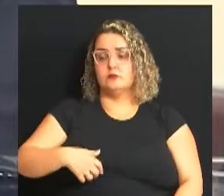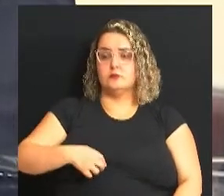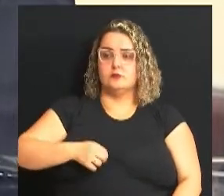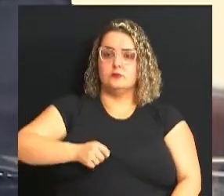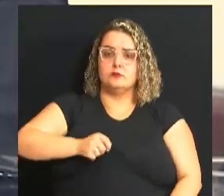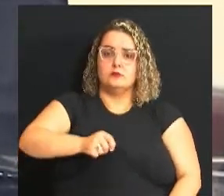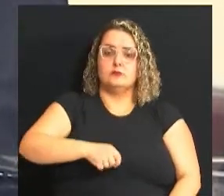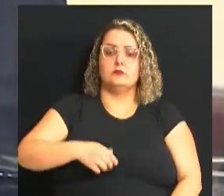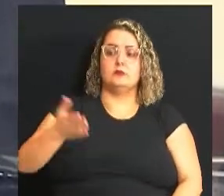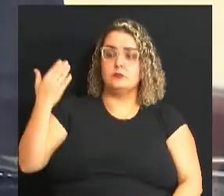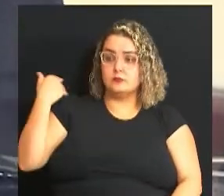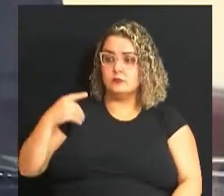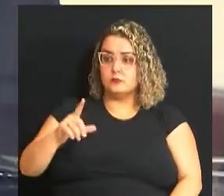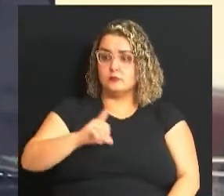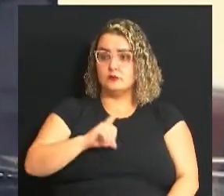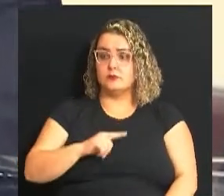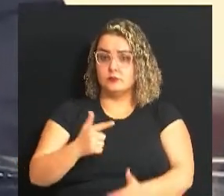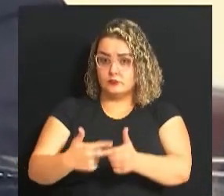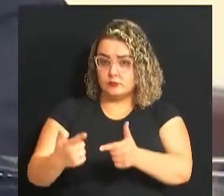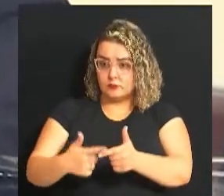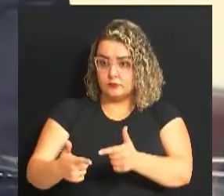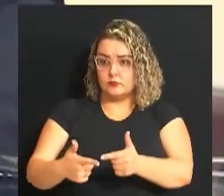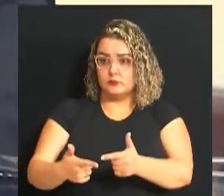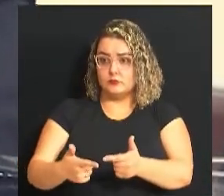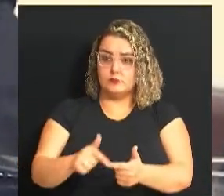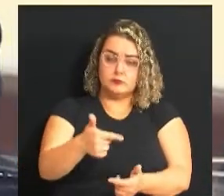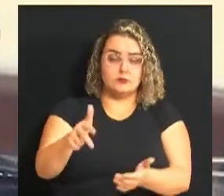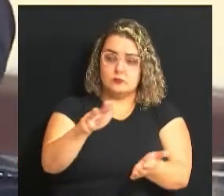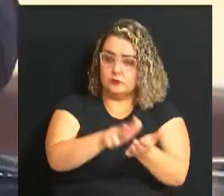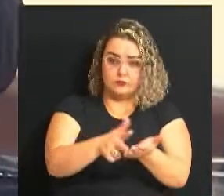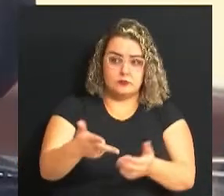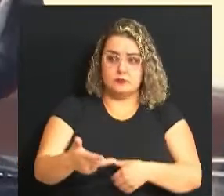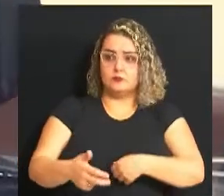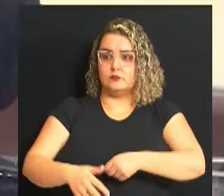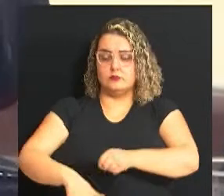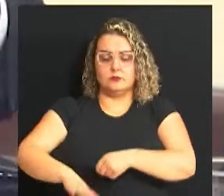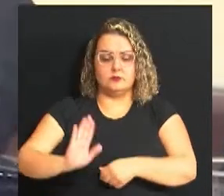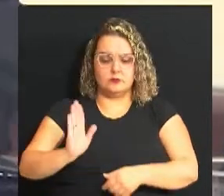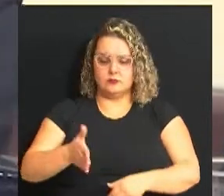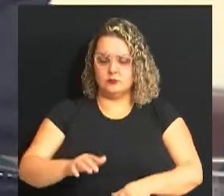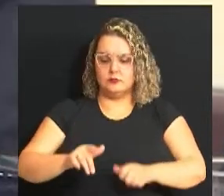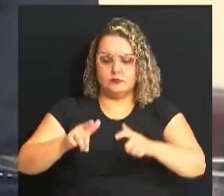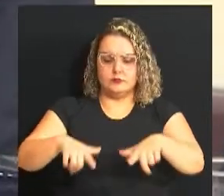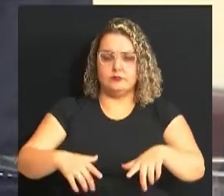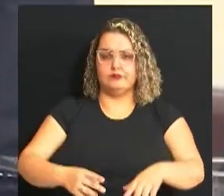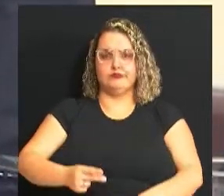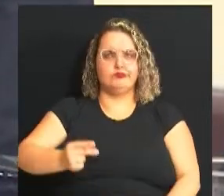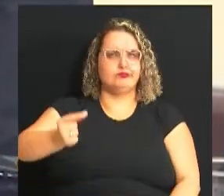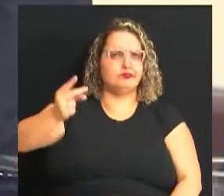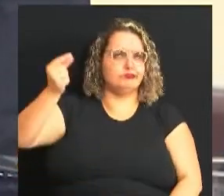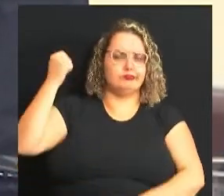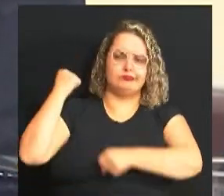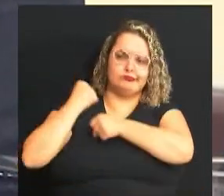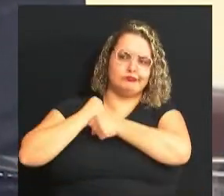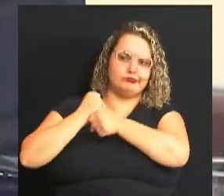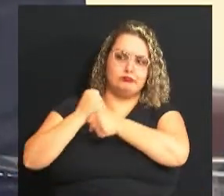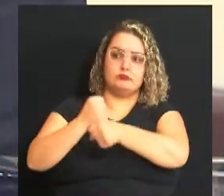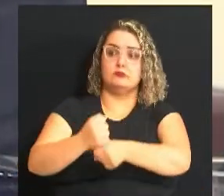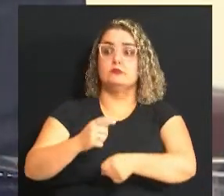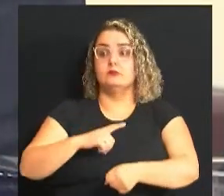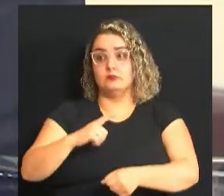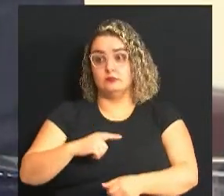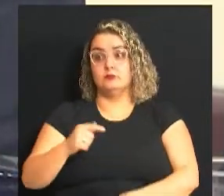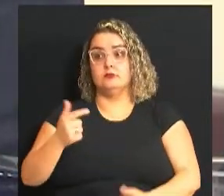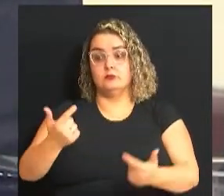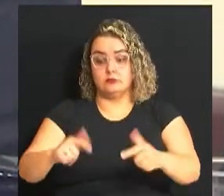situação irregular, mas que já estavam no local, às vezes, até há décadas, né? Tem um caso bastante emblemático,